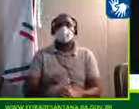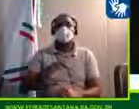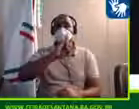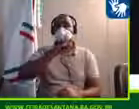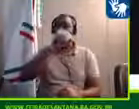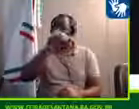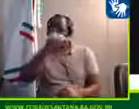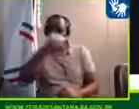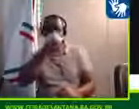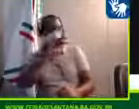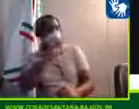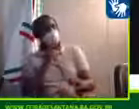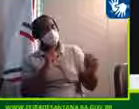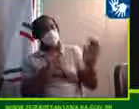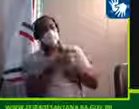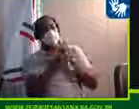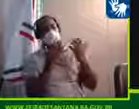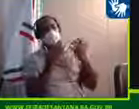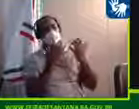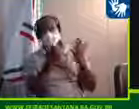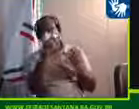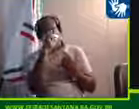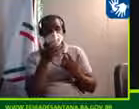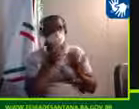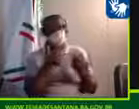Jânio, você tem mais alguma pergunta?